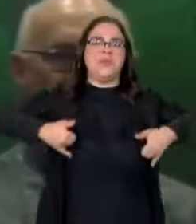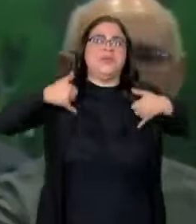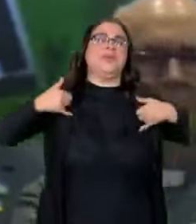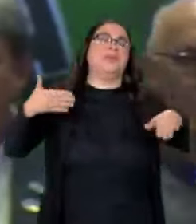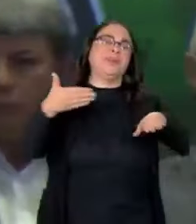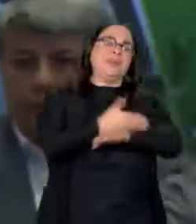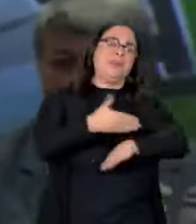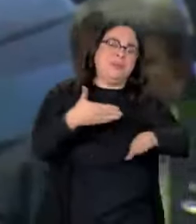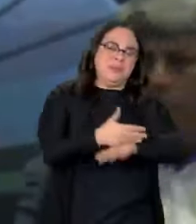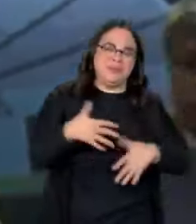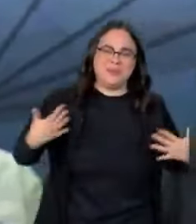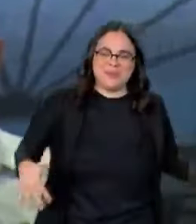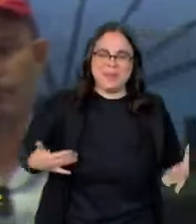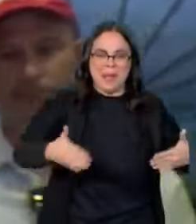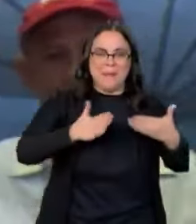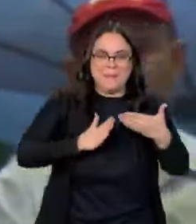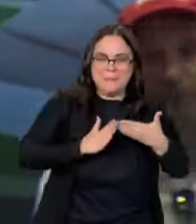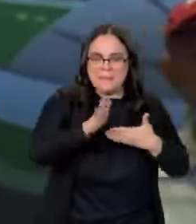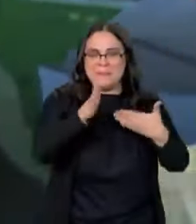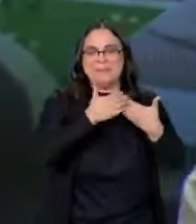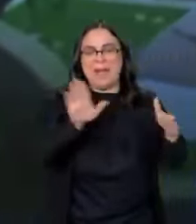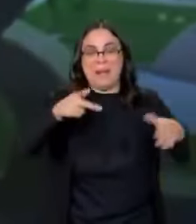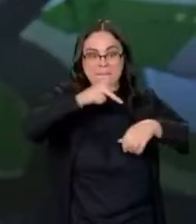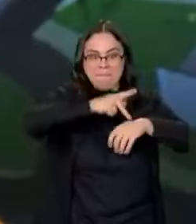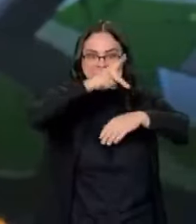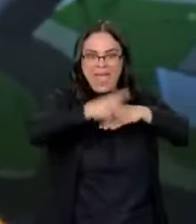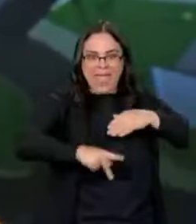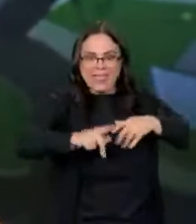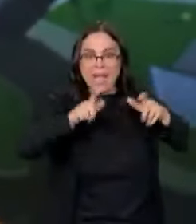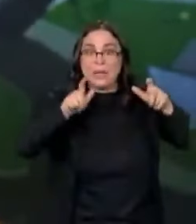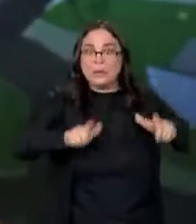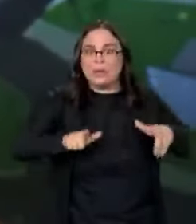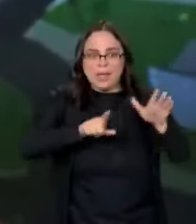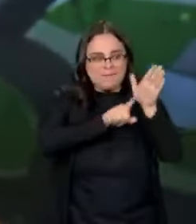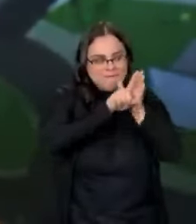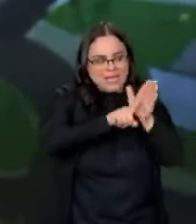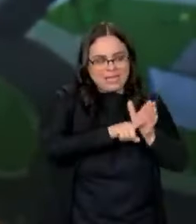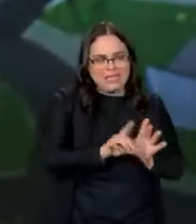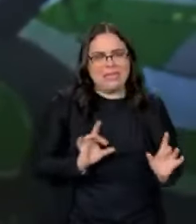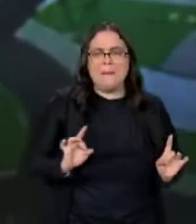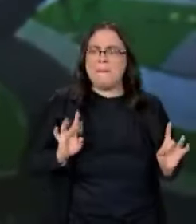participar de um lançamento de pedra fundamental de um centro de pesquisa